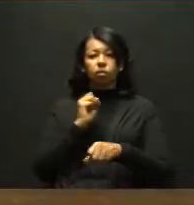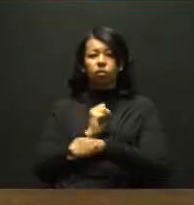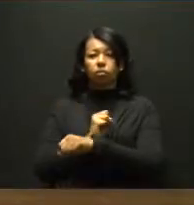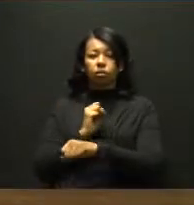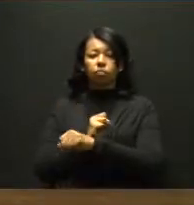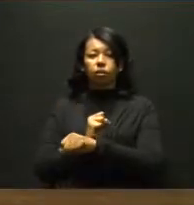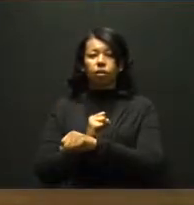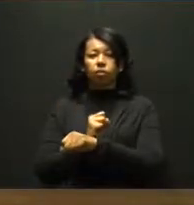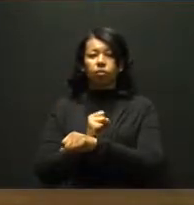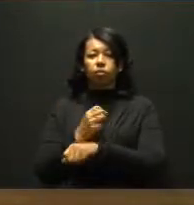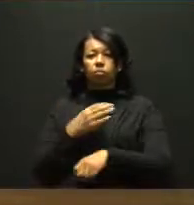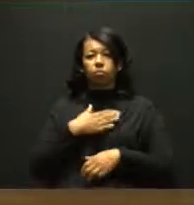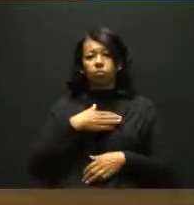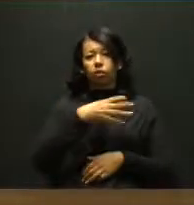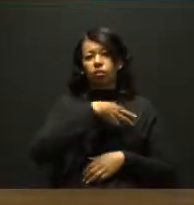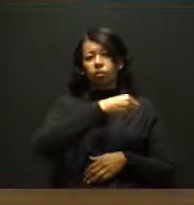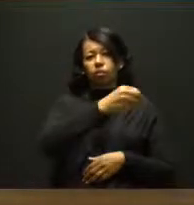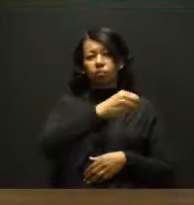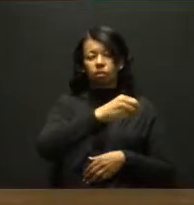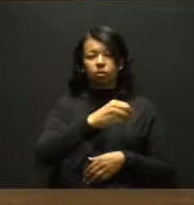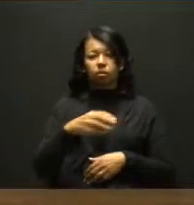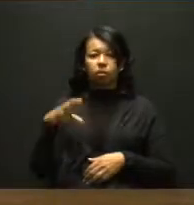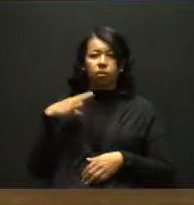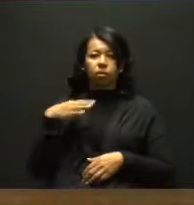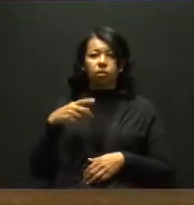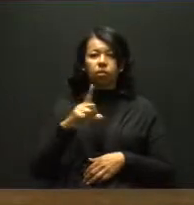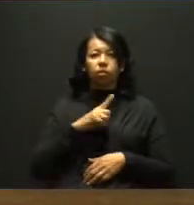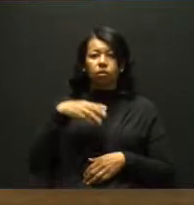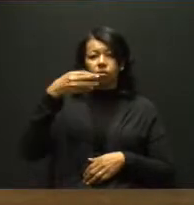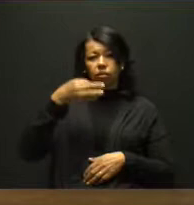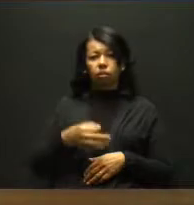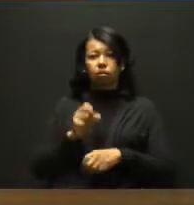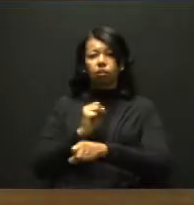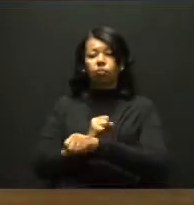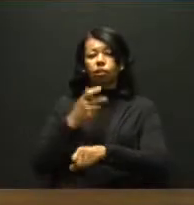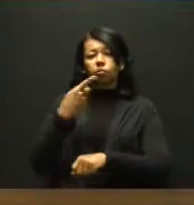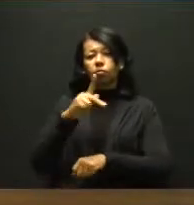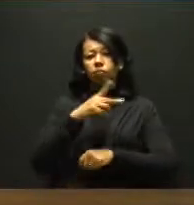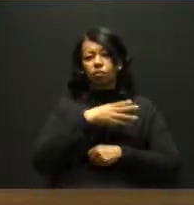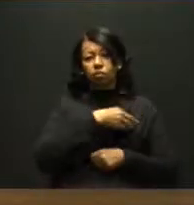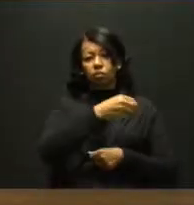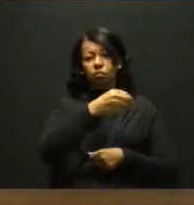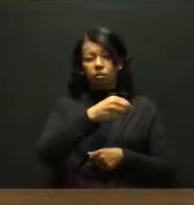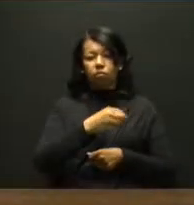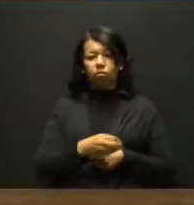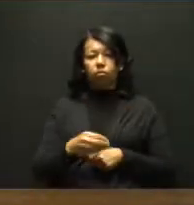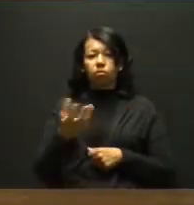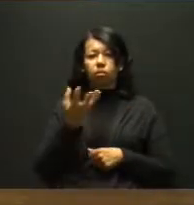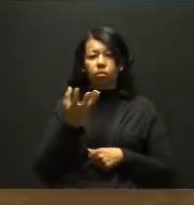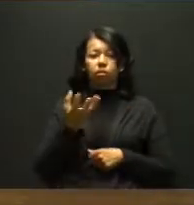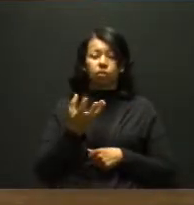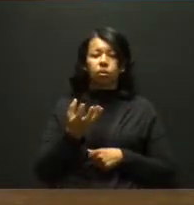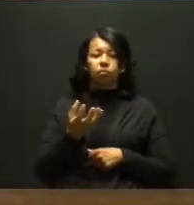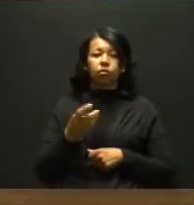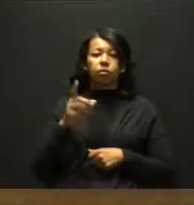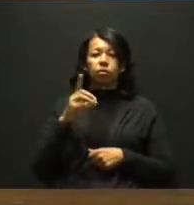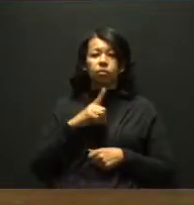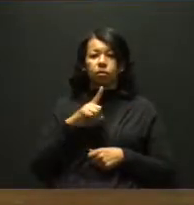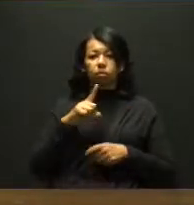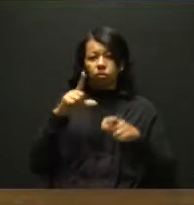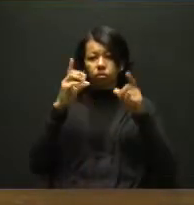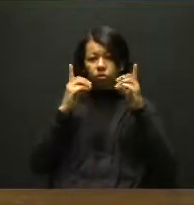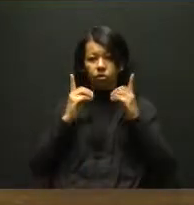que os meus filhos não essa cidade tenho certeza que o senhor espera por nossos filhos o que nós queremos dignidade